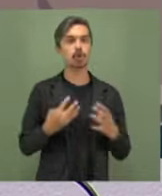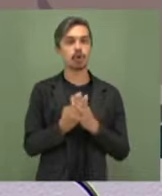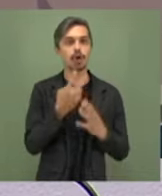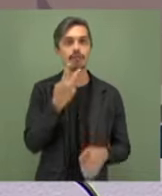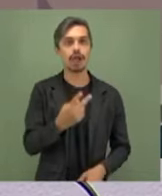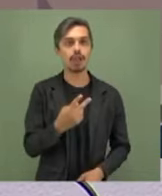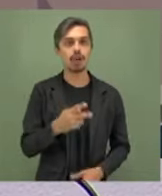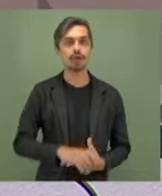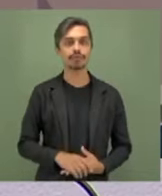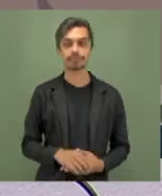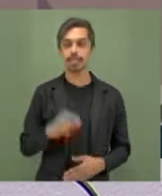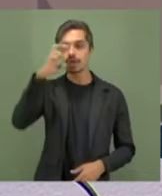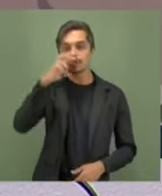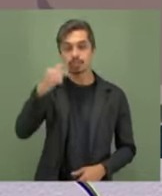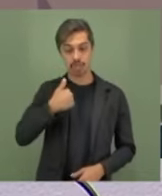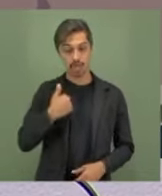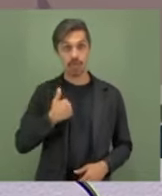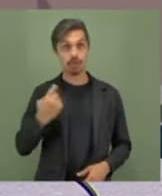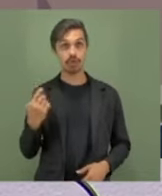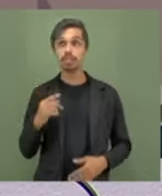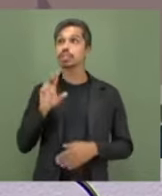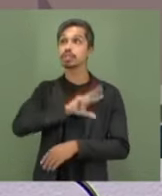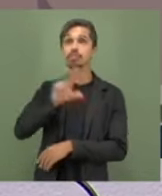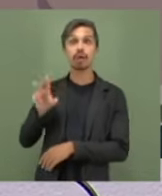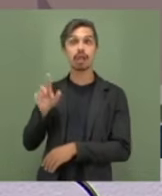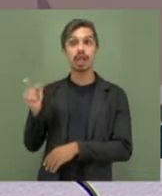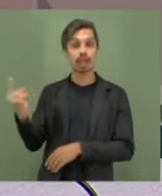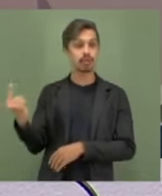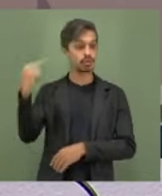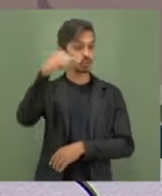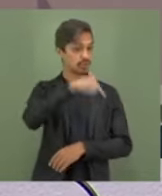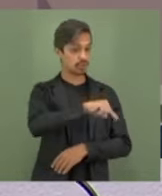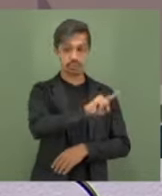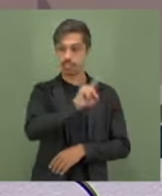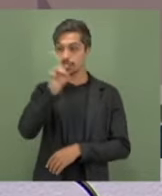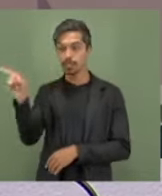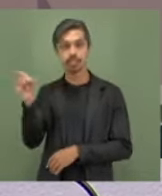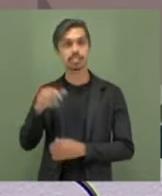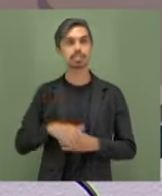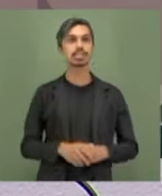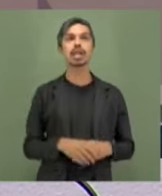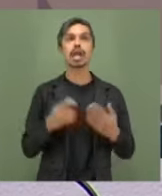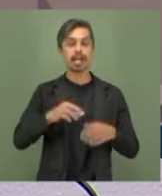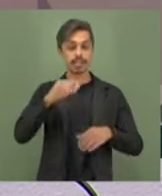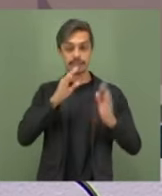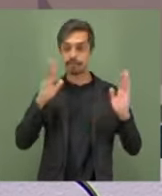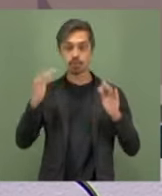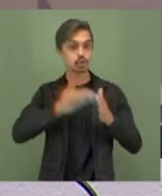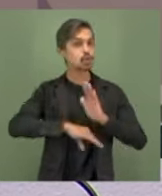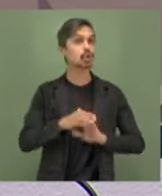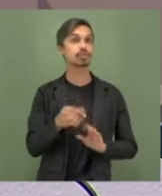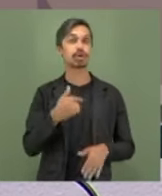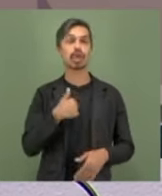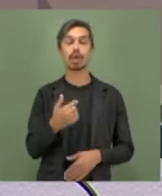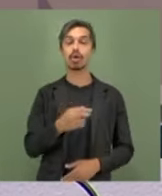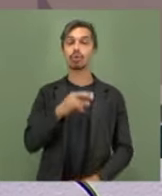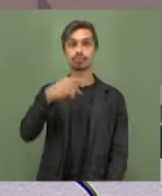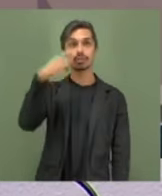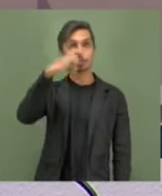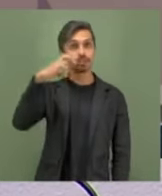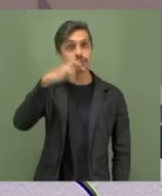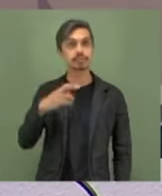que o comunicado da Polícia Federal no dia 25 de fevereiro foi falso. Assente num falso pressuposto. E, portanto,